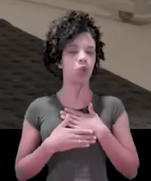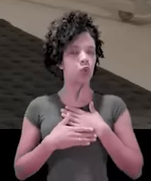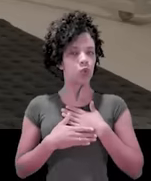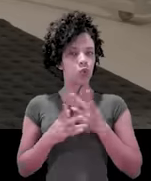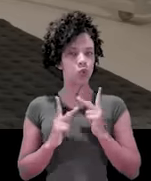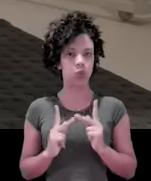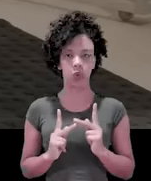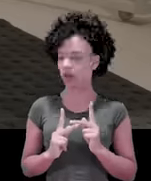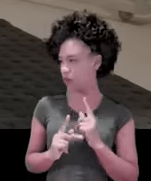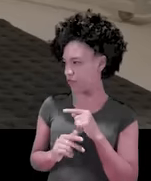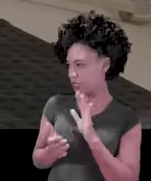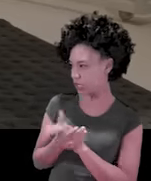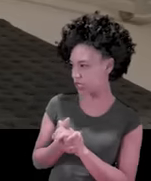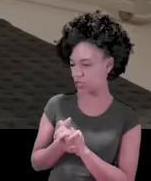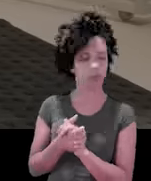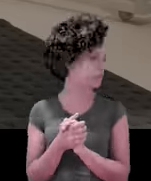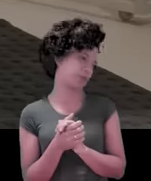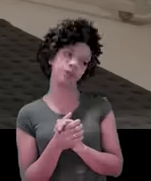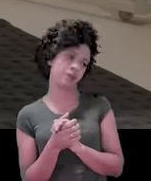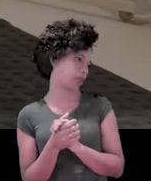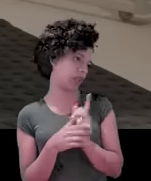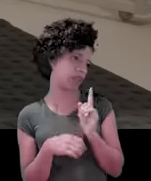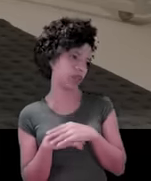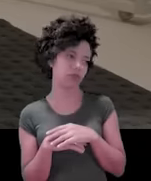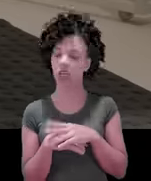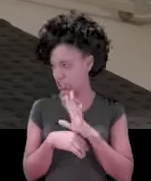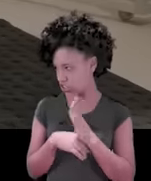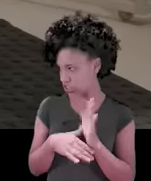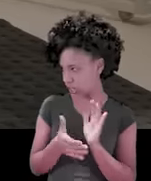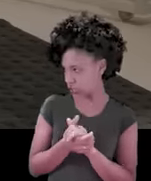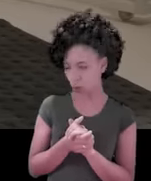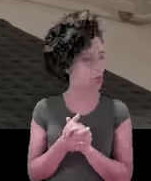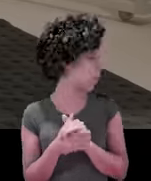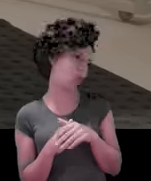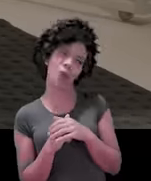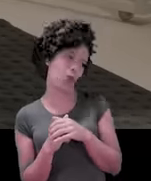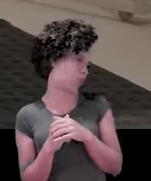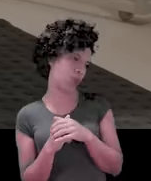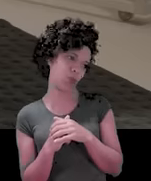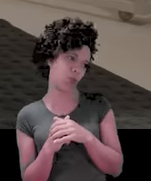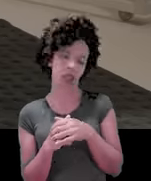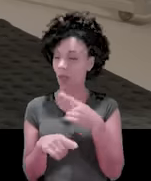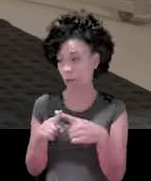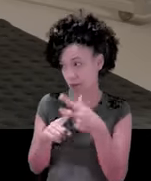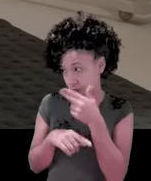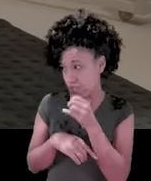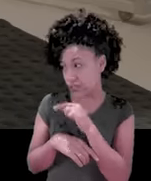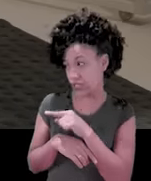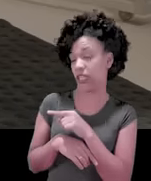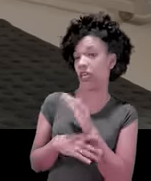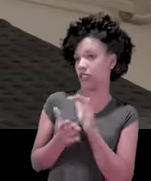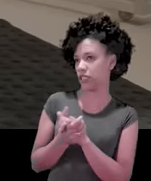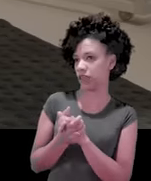eu vou fazer essa pergunta se você é casado não você foi casado não não porque às vezes eu acho que se